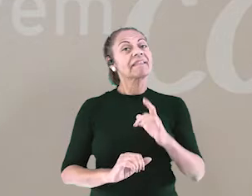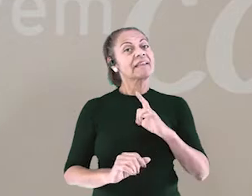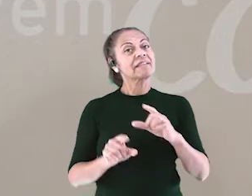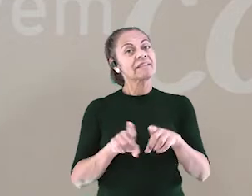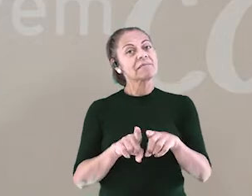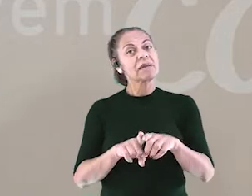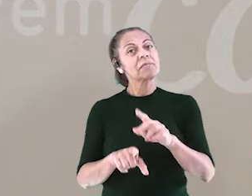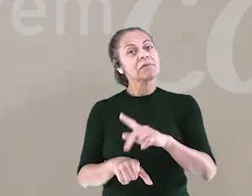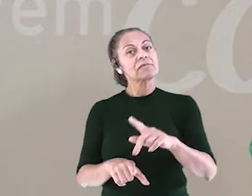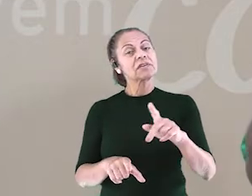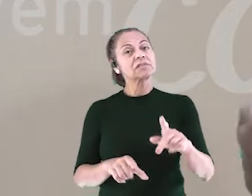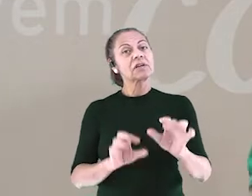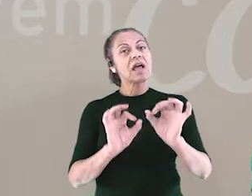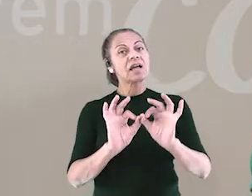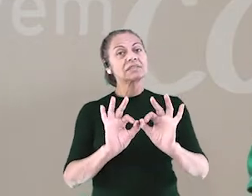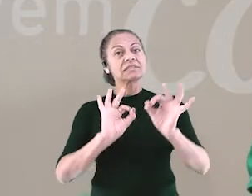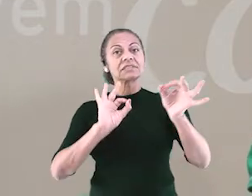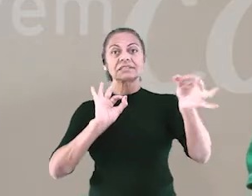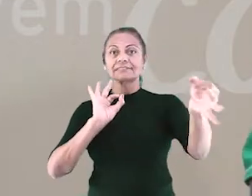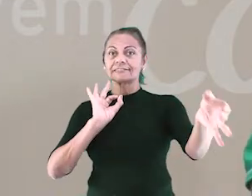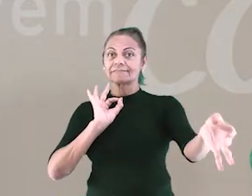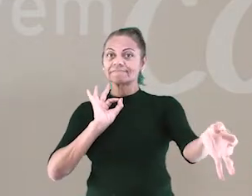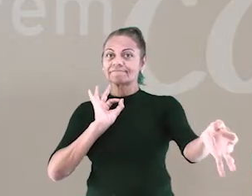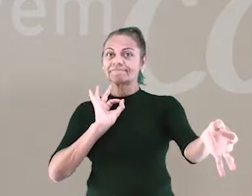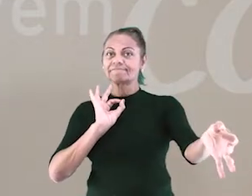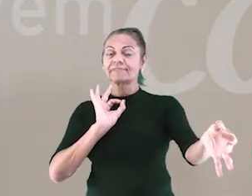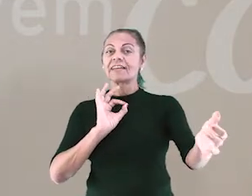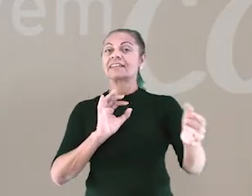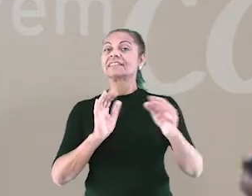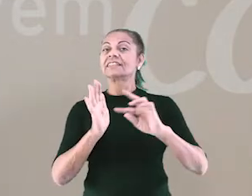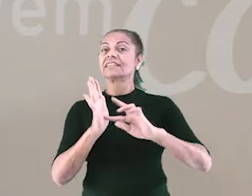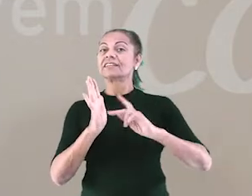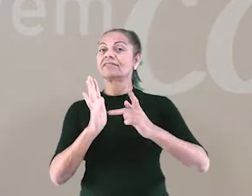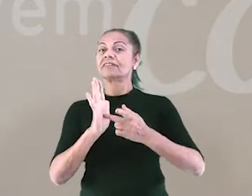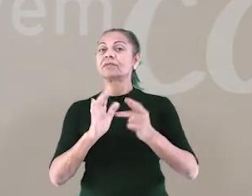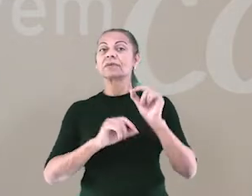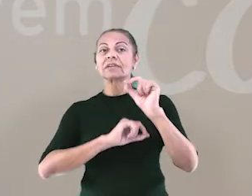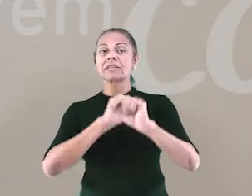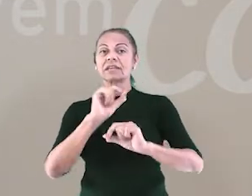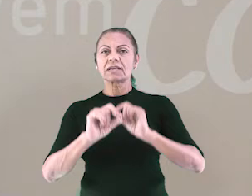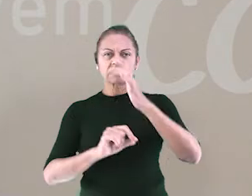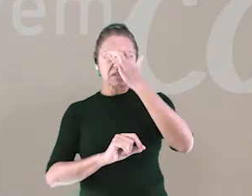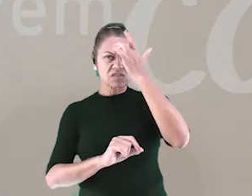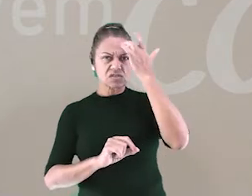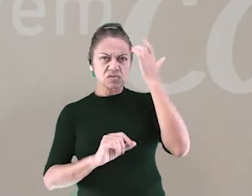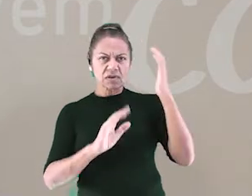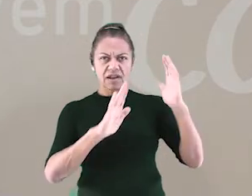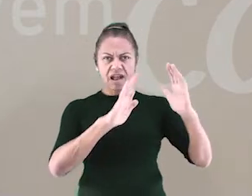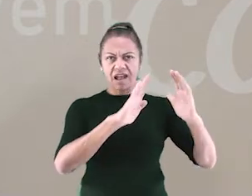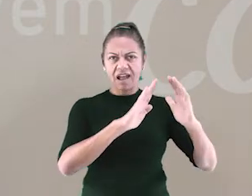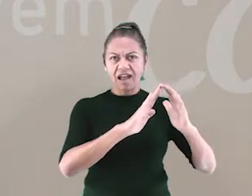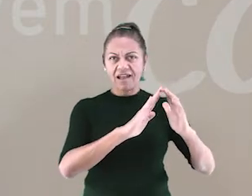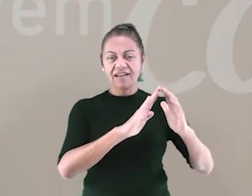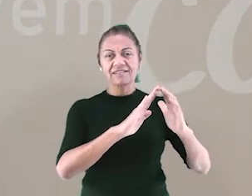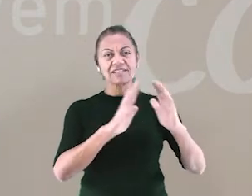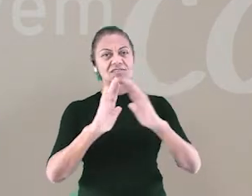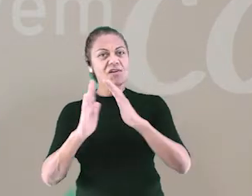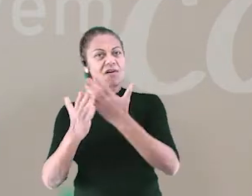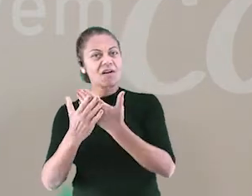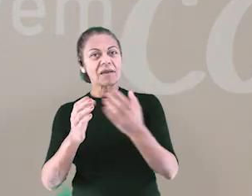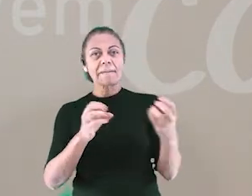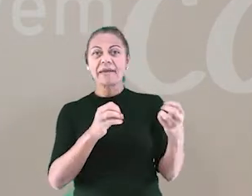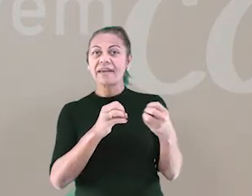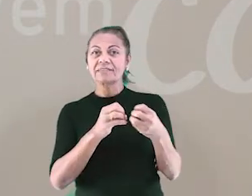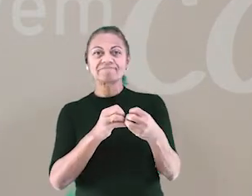precisam transitar por grandes distâncias. Isso quer dizer que nem todo mundo mora perto da escola. Algumas